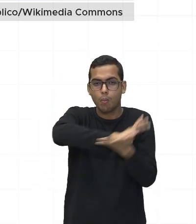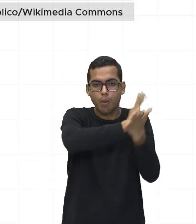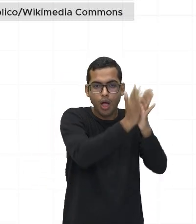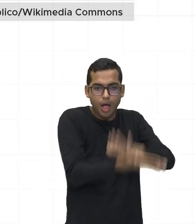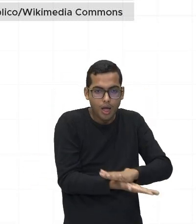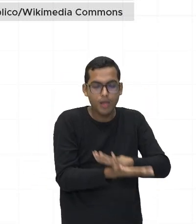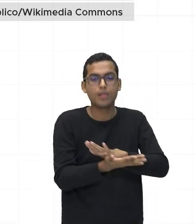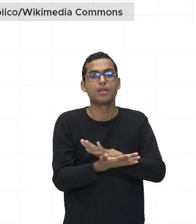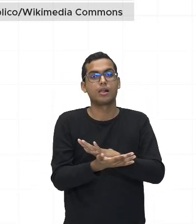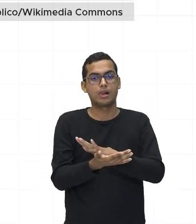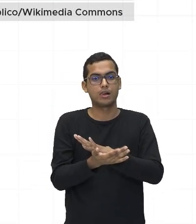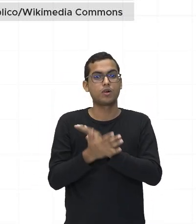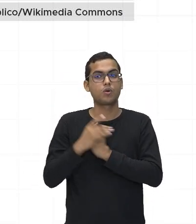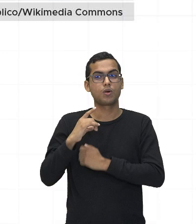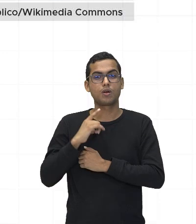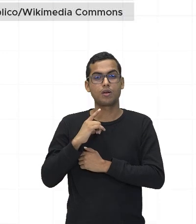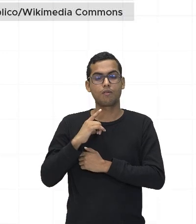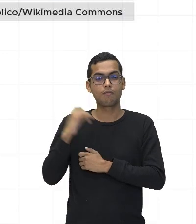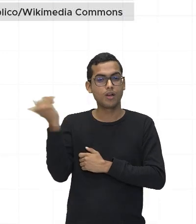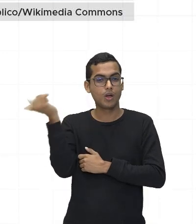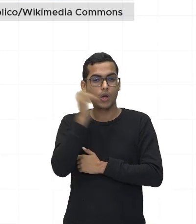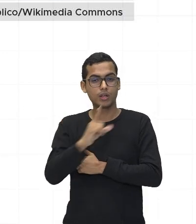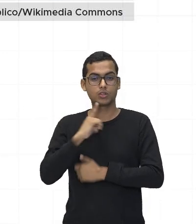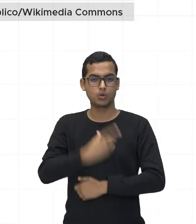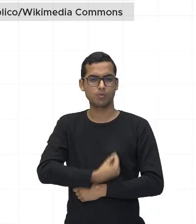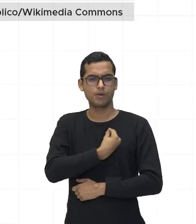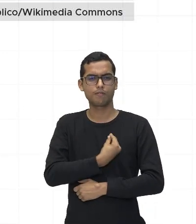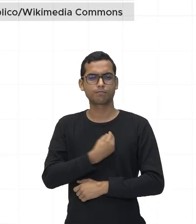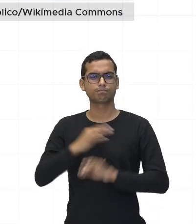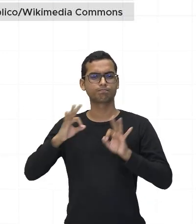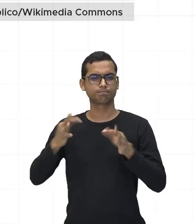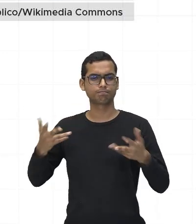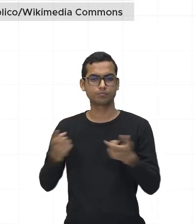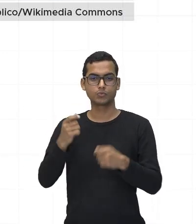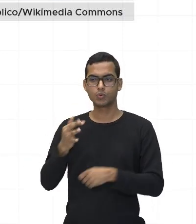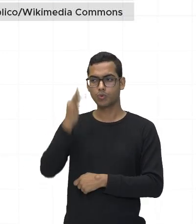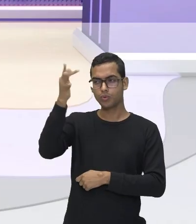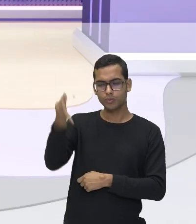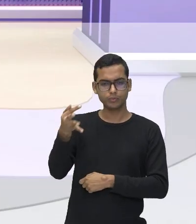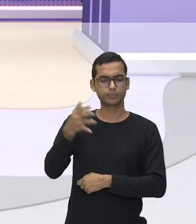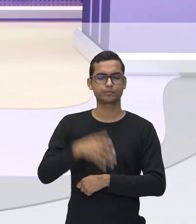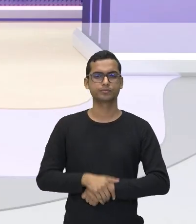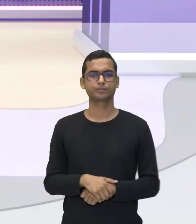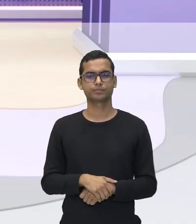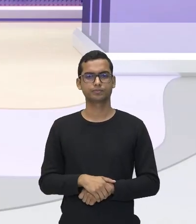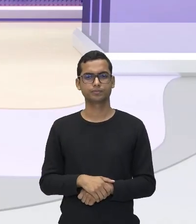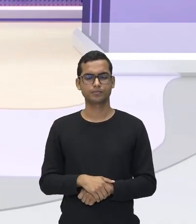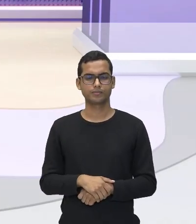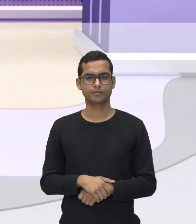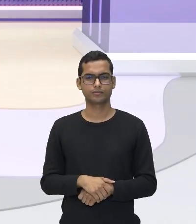assustar a gente, o nome desse grupo de mitos, mas eles trazem consigo o quê? A continuidade da